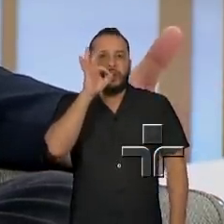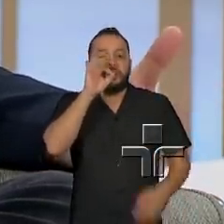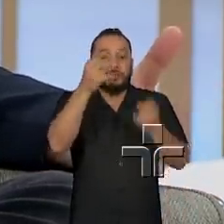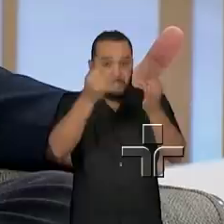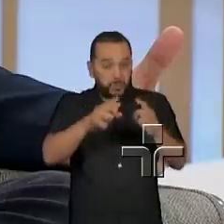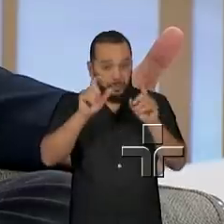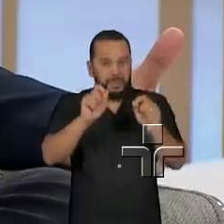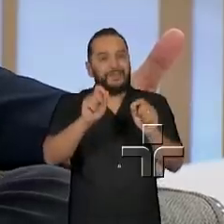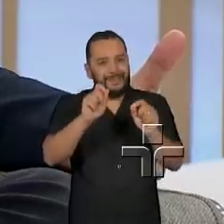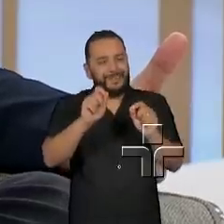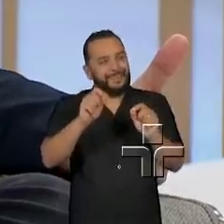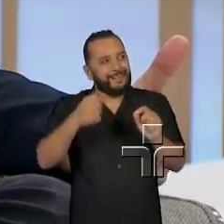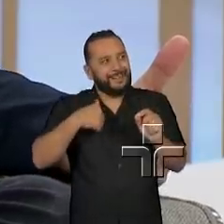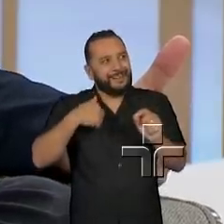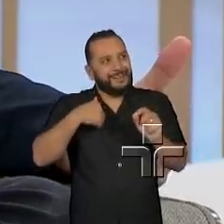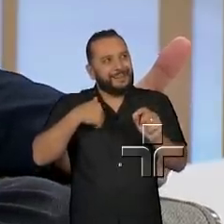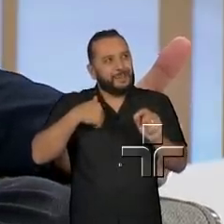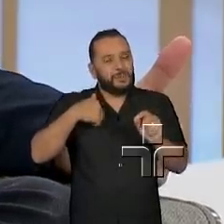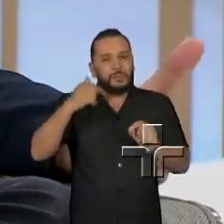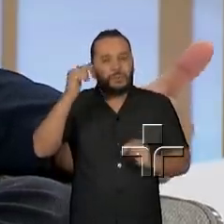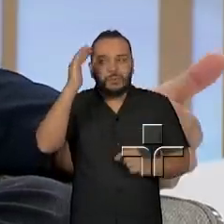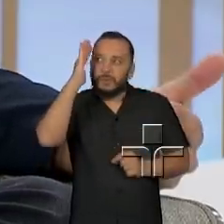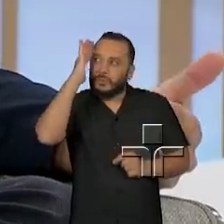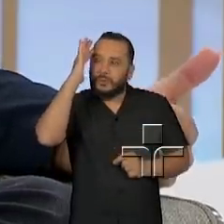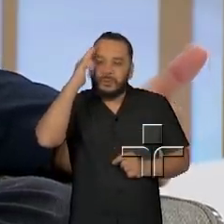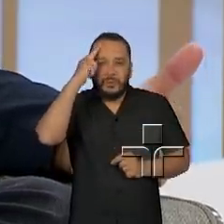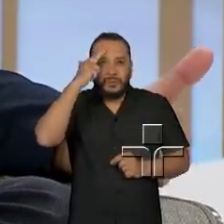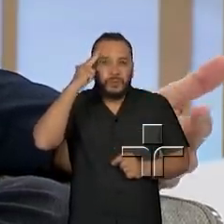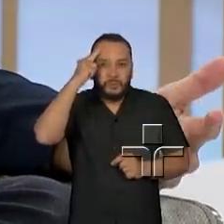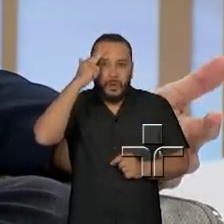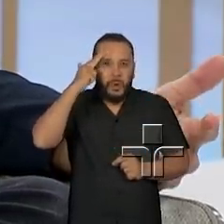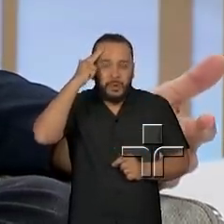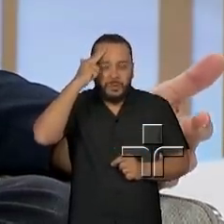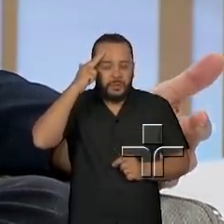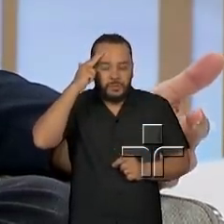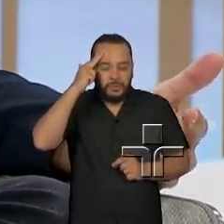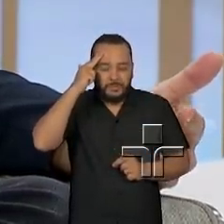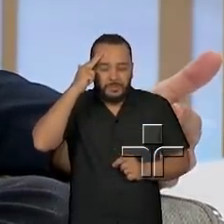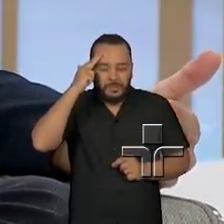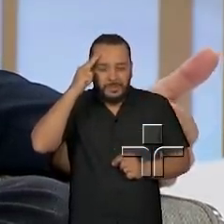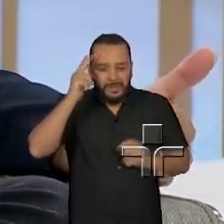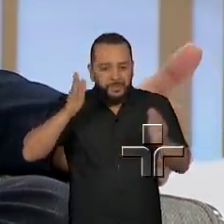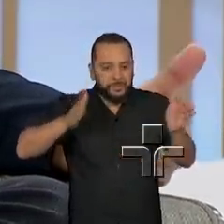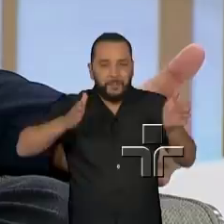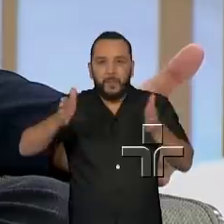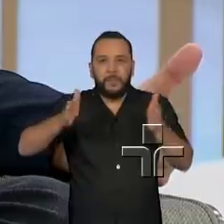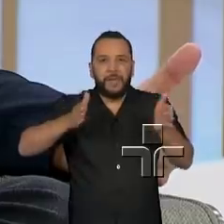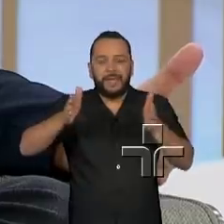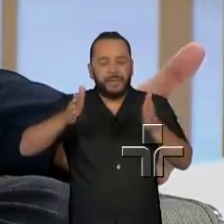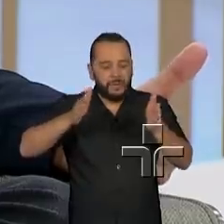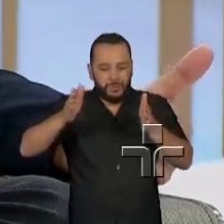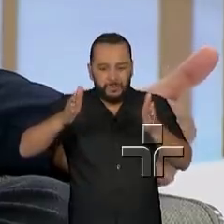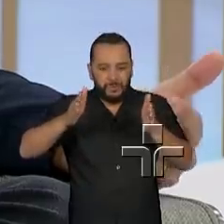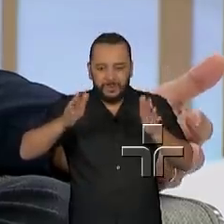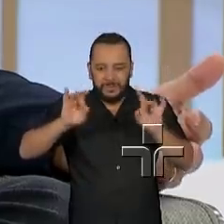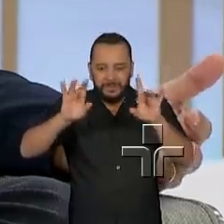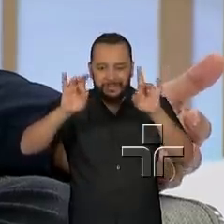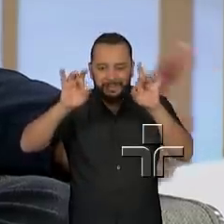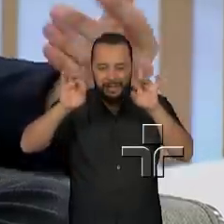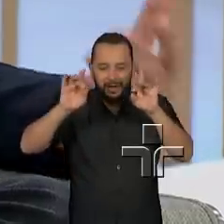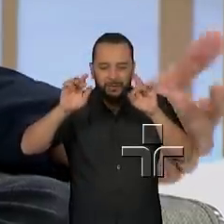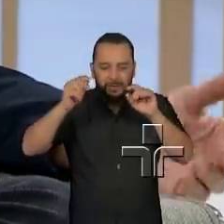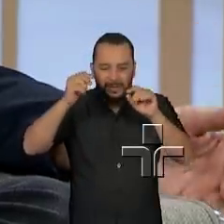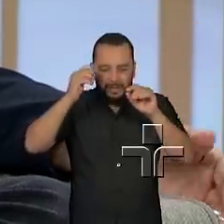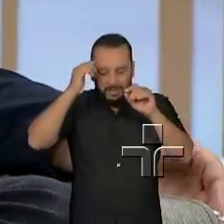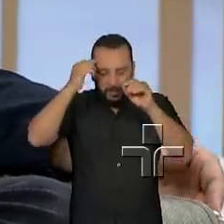são um momento privilegiado, um processo privilegiado para se acessar o nosso banco de memórias